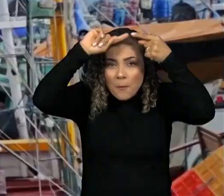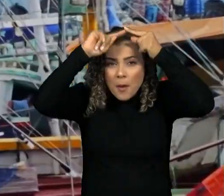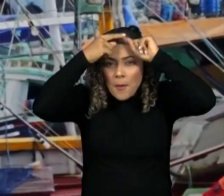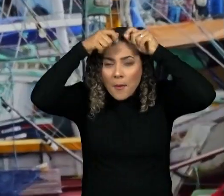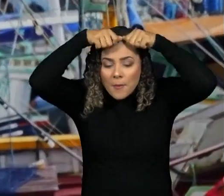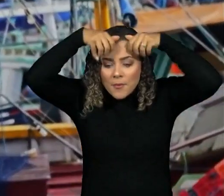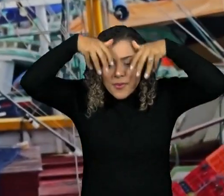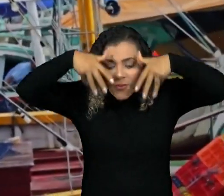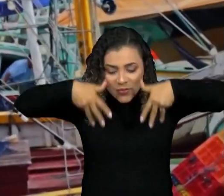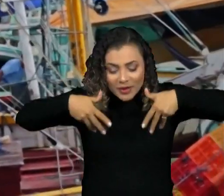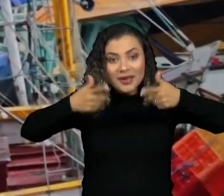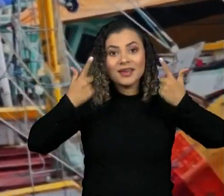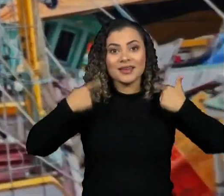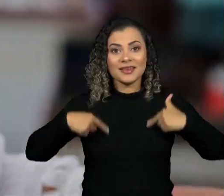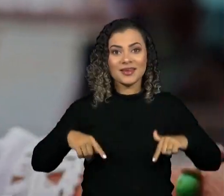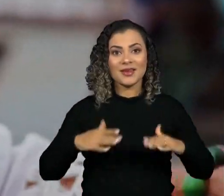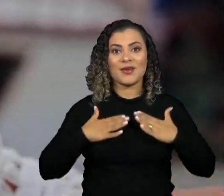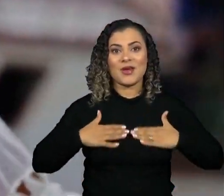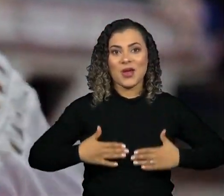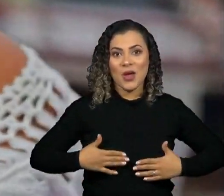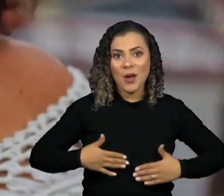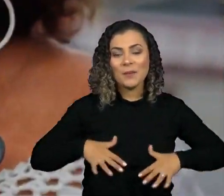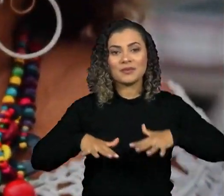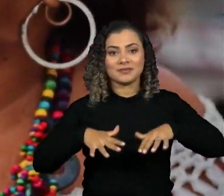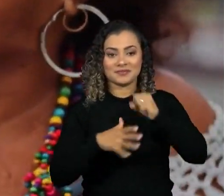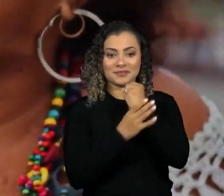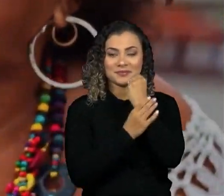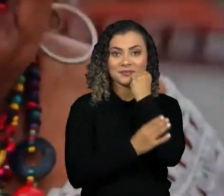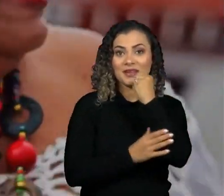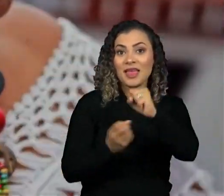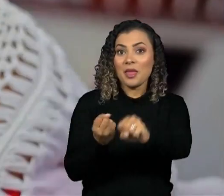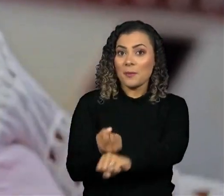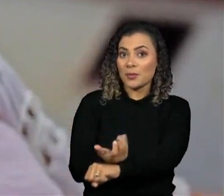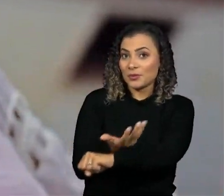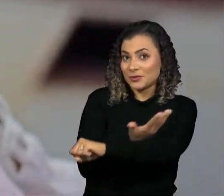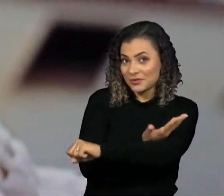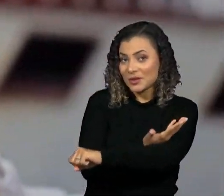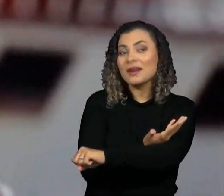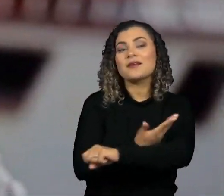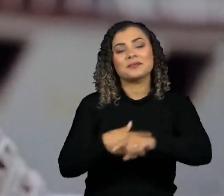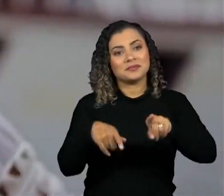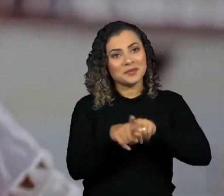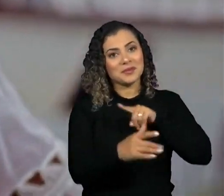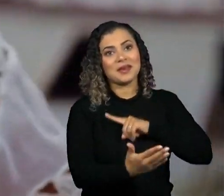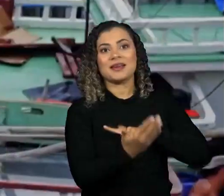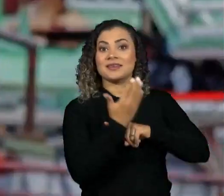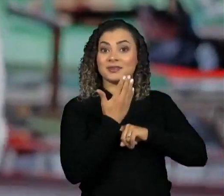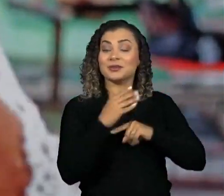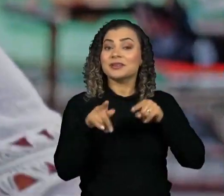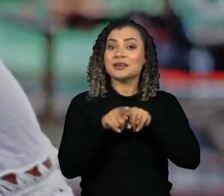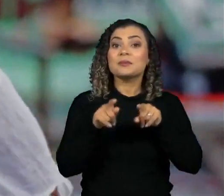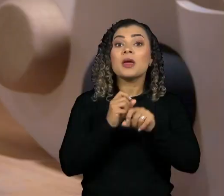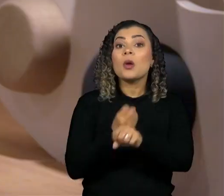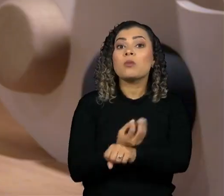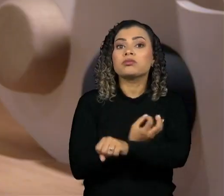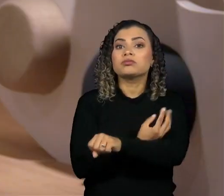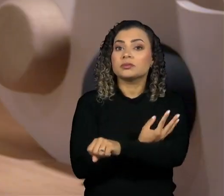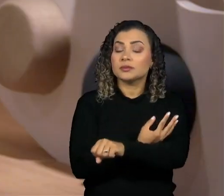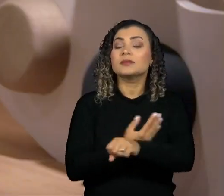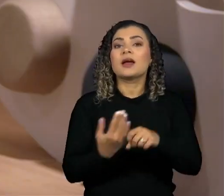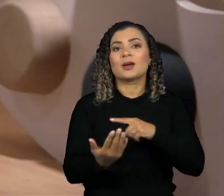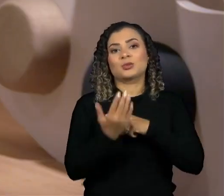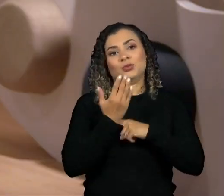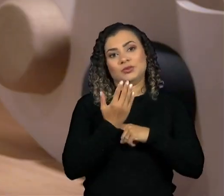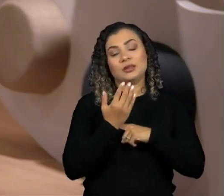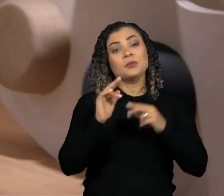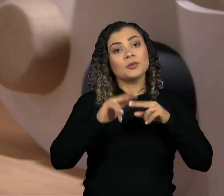aí vai trabalhar com a questão motora, com a questão emocional, né, e com essa questão mesmo hormonal. Isso faz com